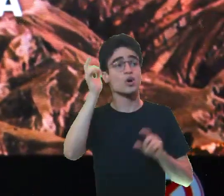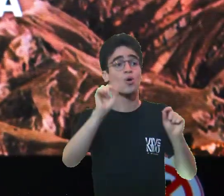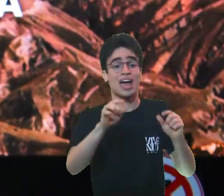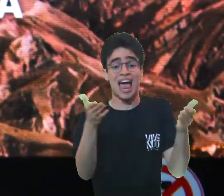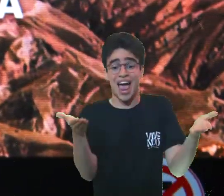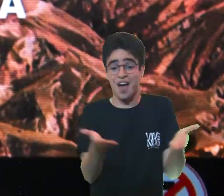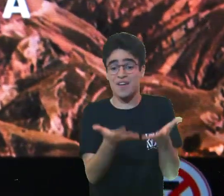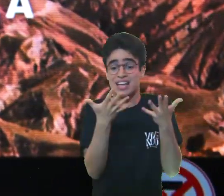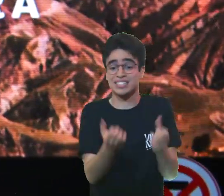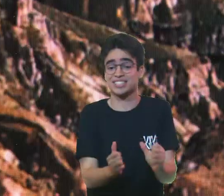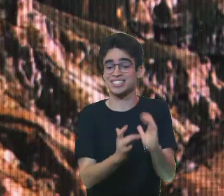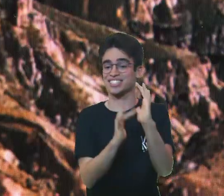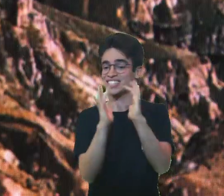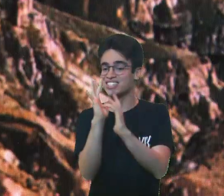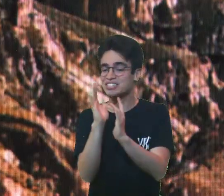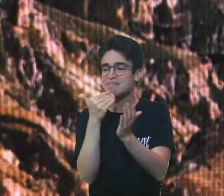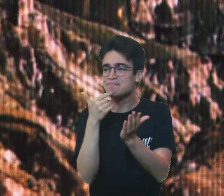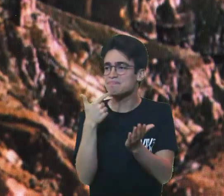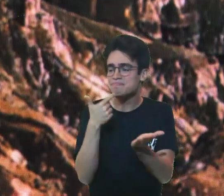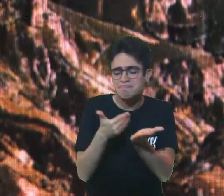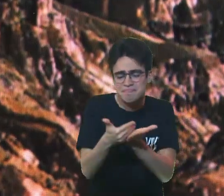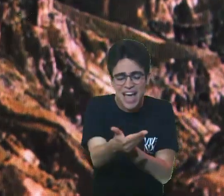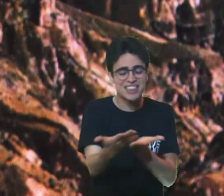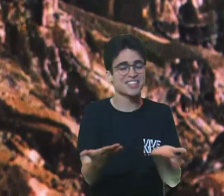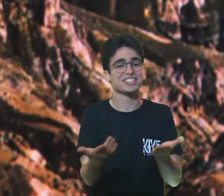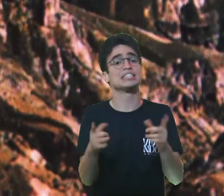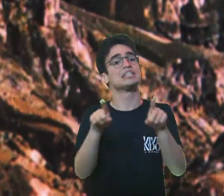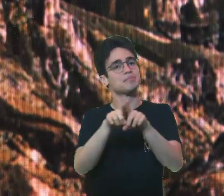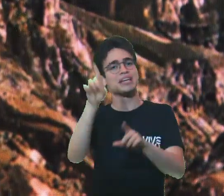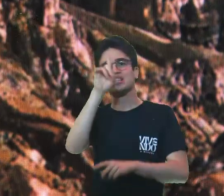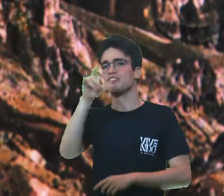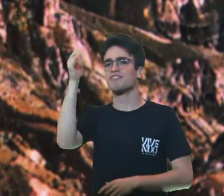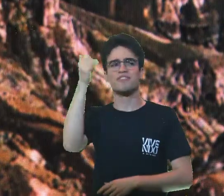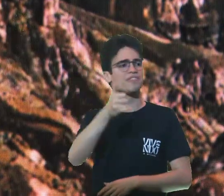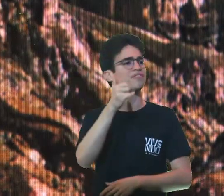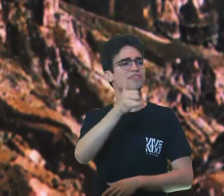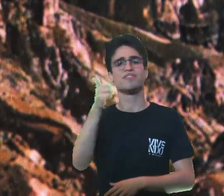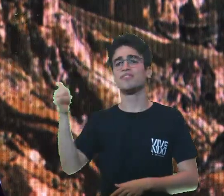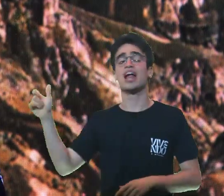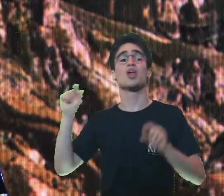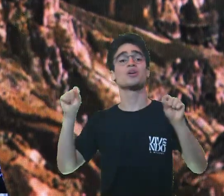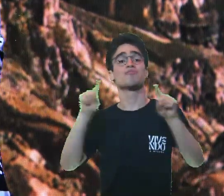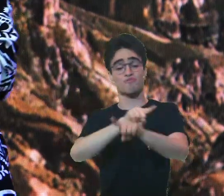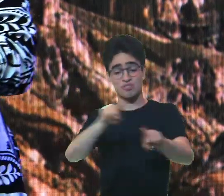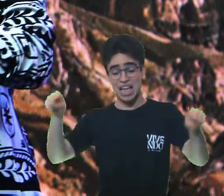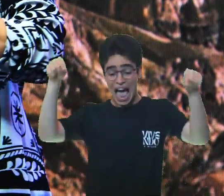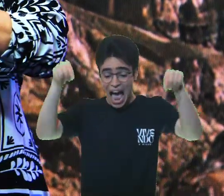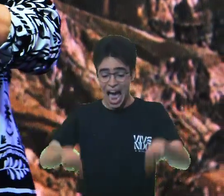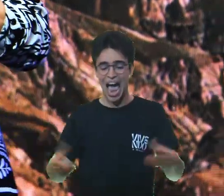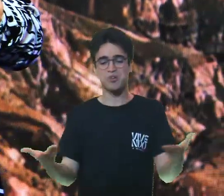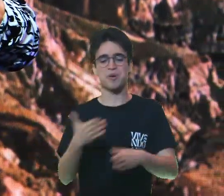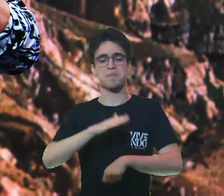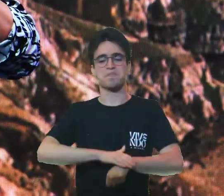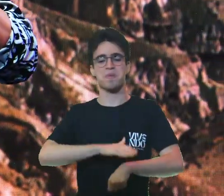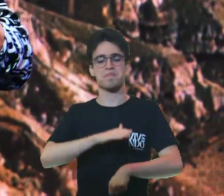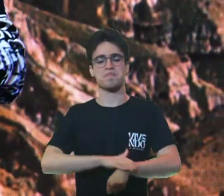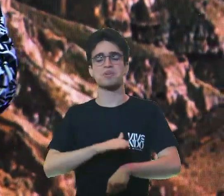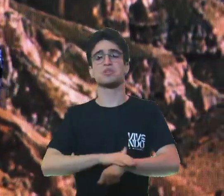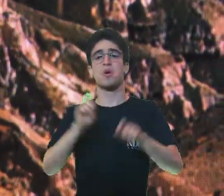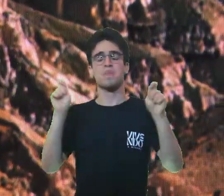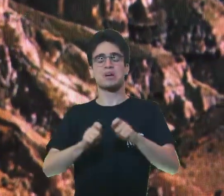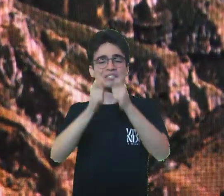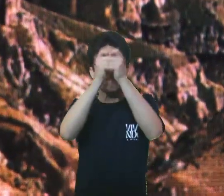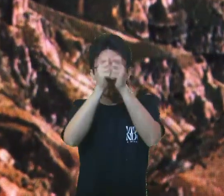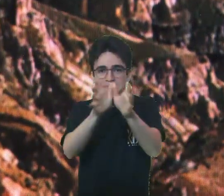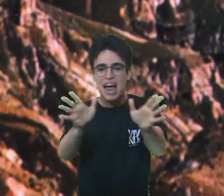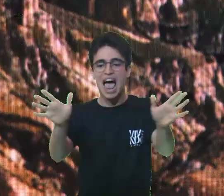de chegar para a família da fé. Deus continua dizendo: de onde você está? Alarga o seu